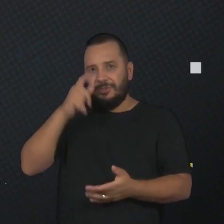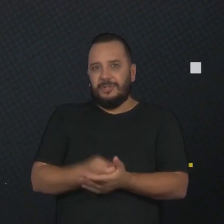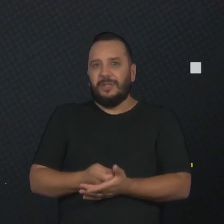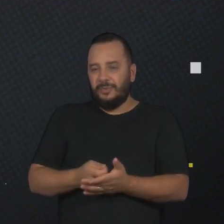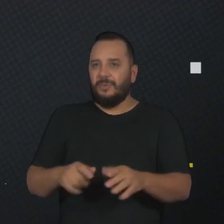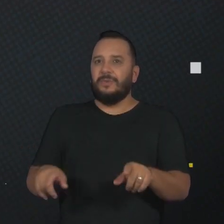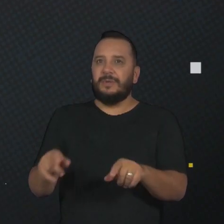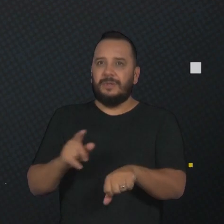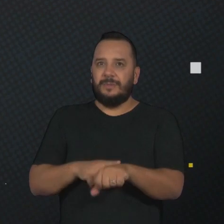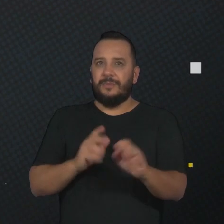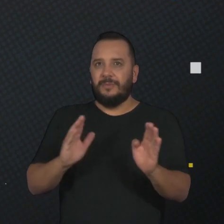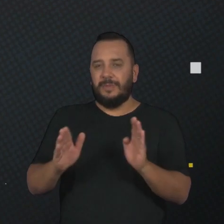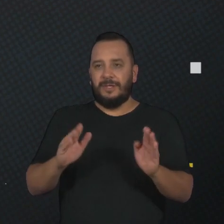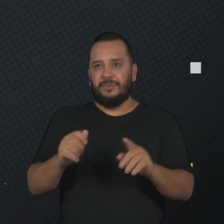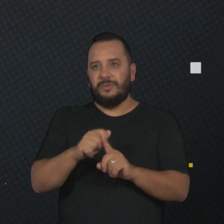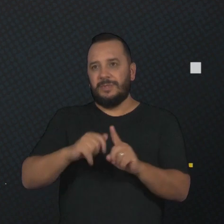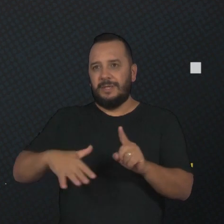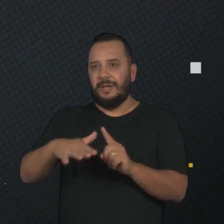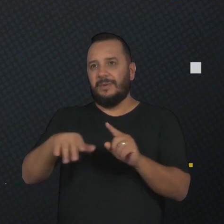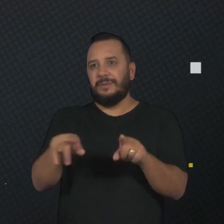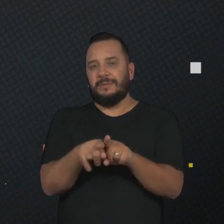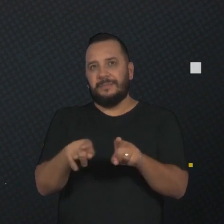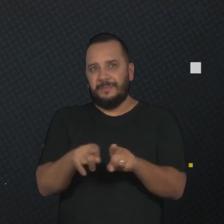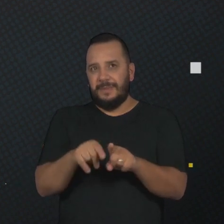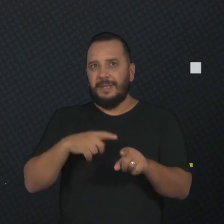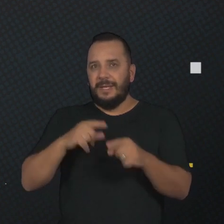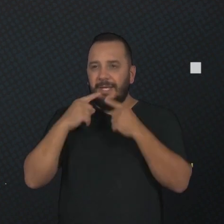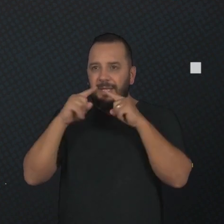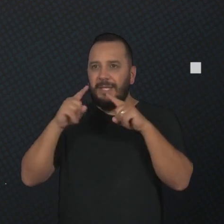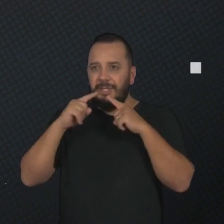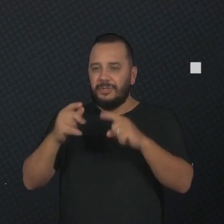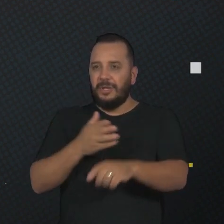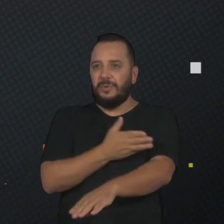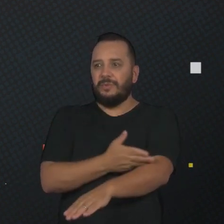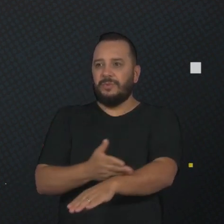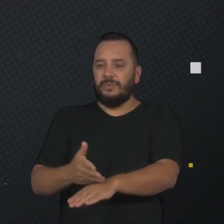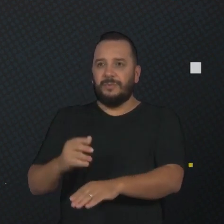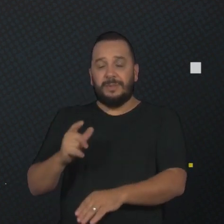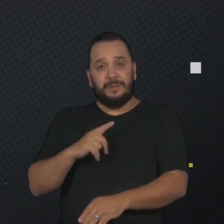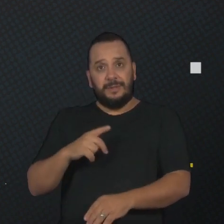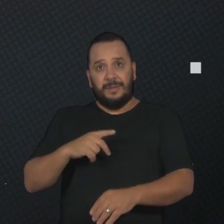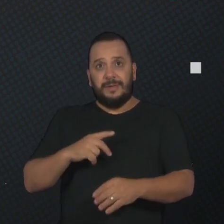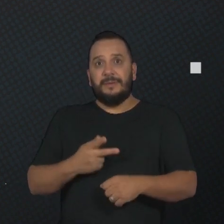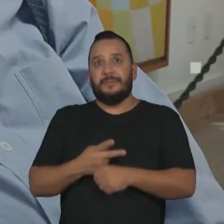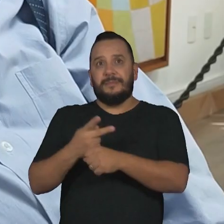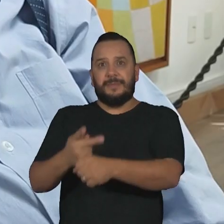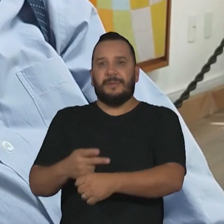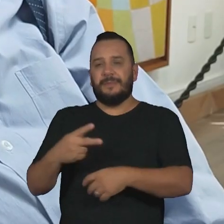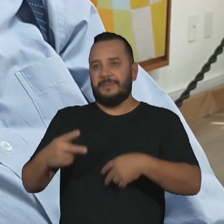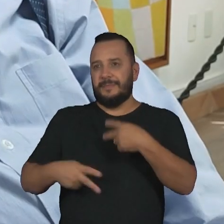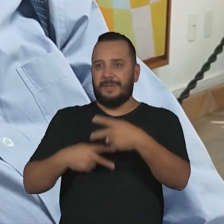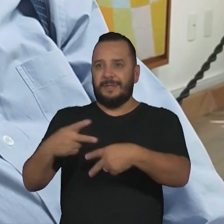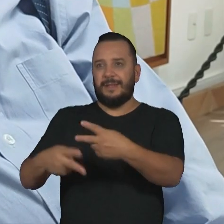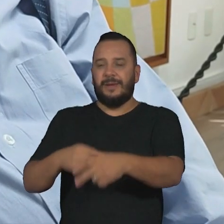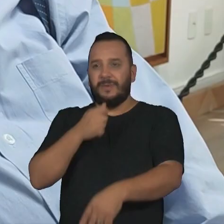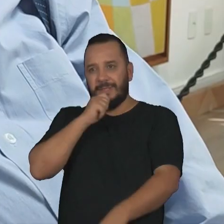social quanto de costumes, tá? E ele ganha um prêmio na Bienal de Santos. Eu estava junto com a Araci